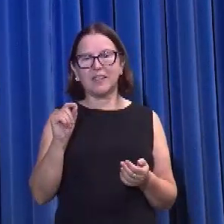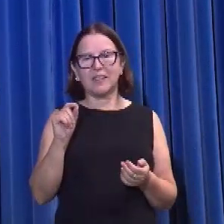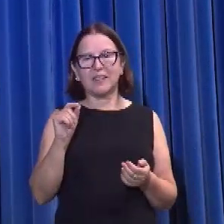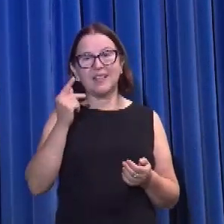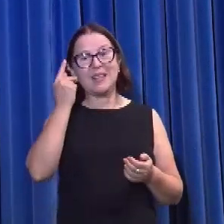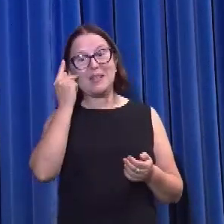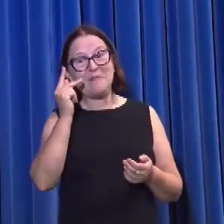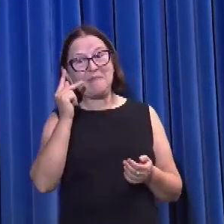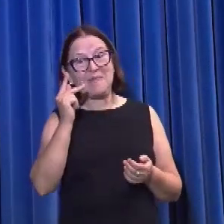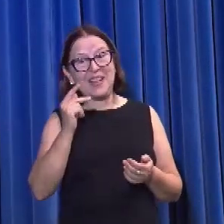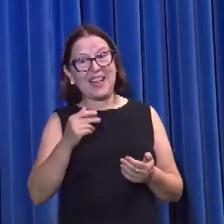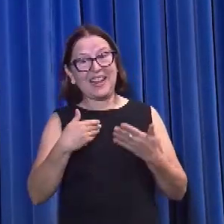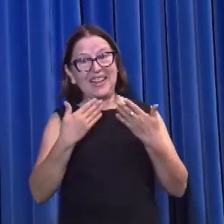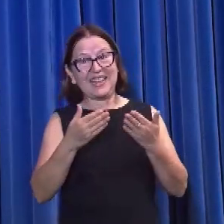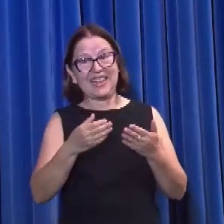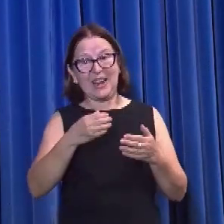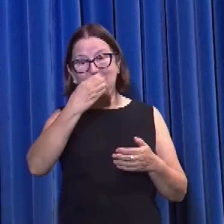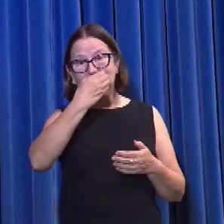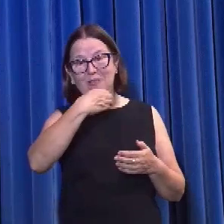Para frutificar.